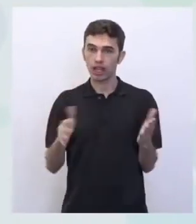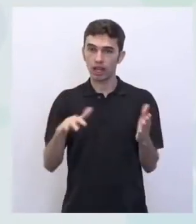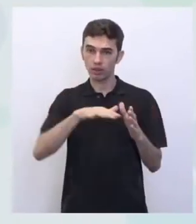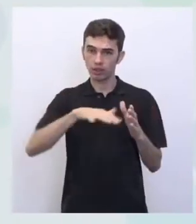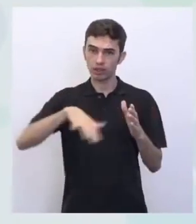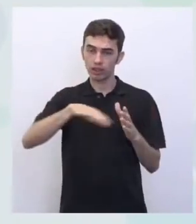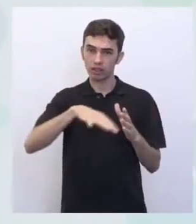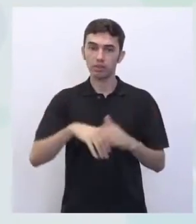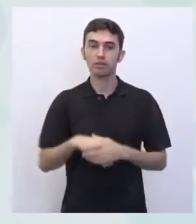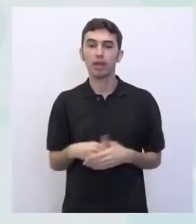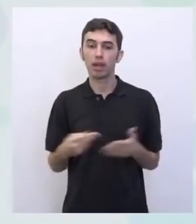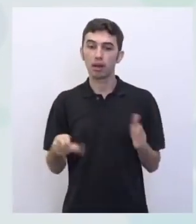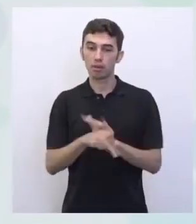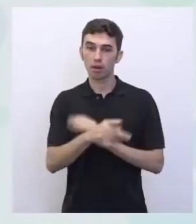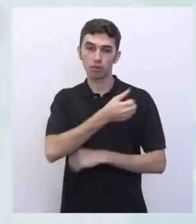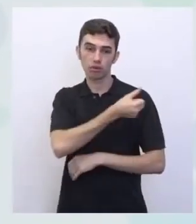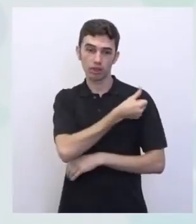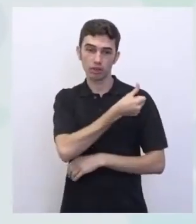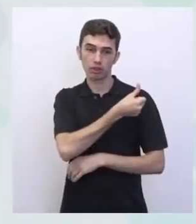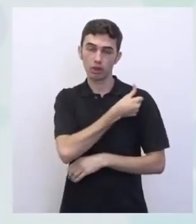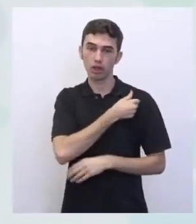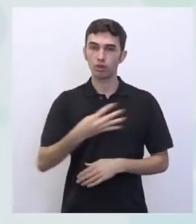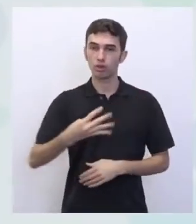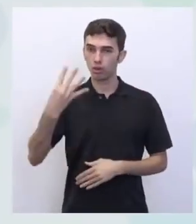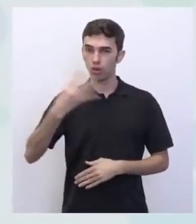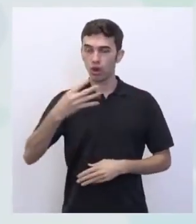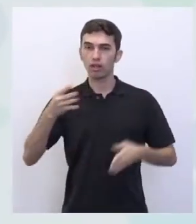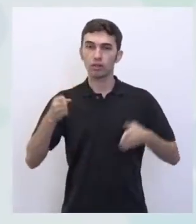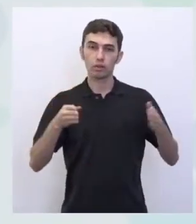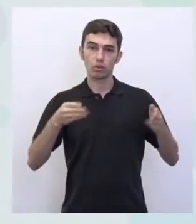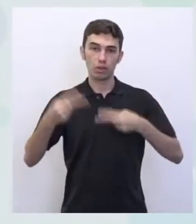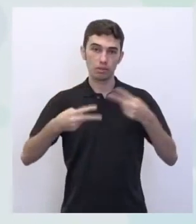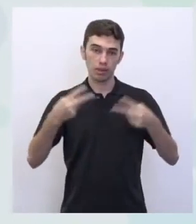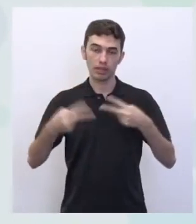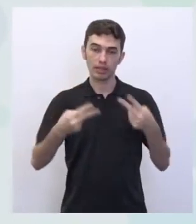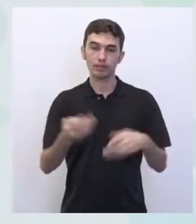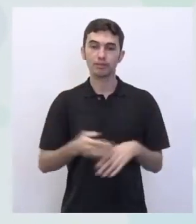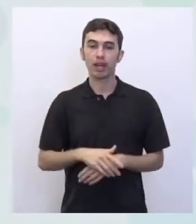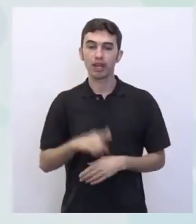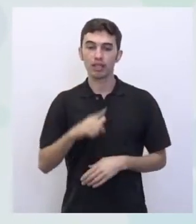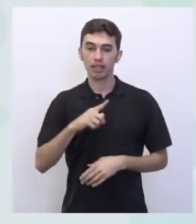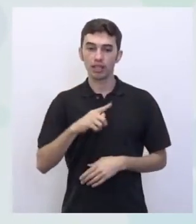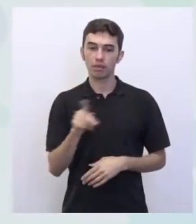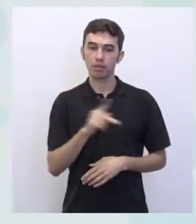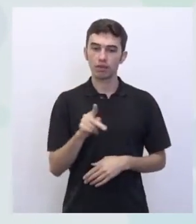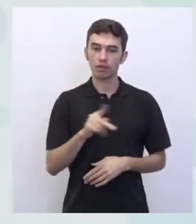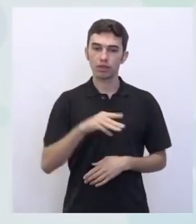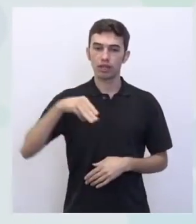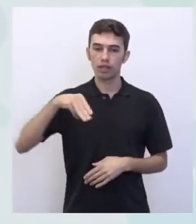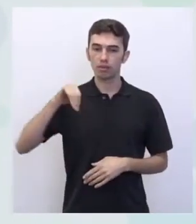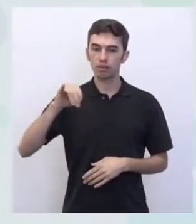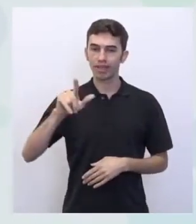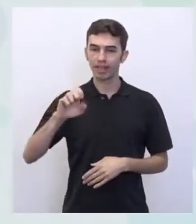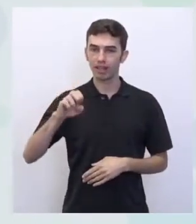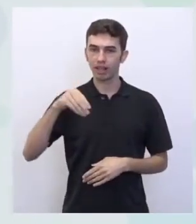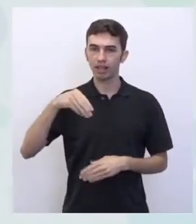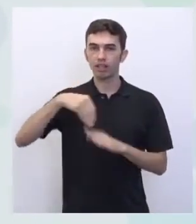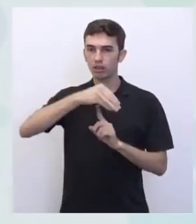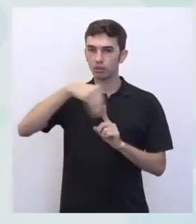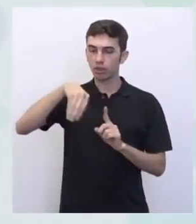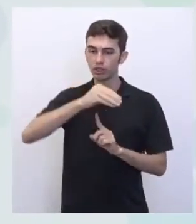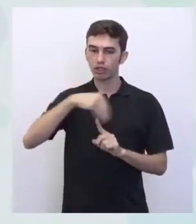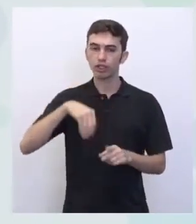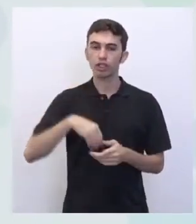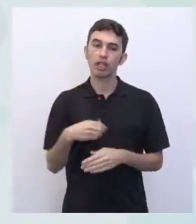Ecossistemas. É uma aula do sexto ano, do quarto bimestre. É uma aula que a gente tem a professora Milene aqui como regente e